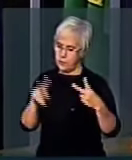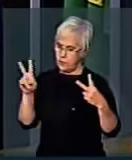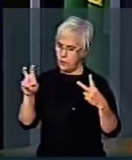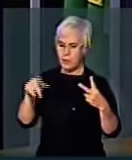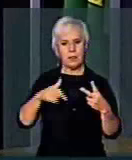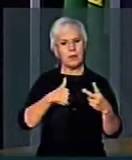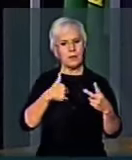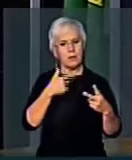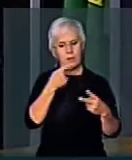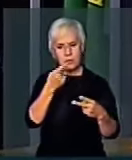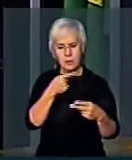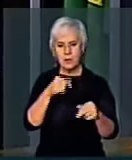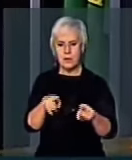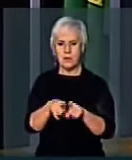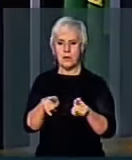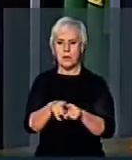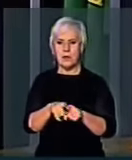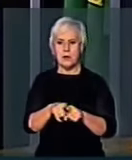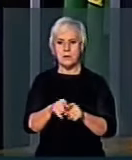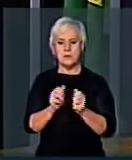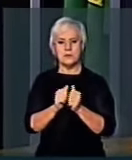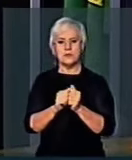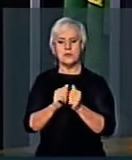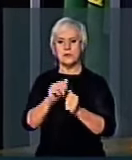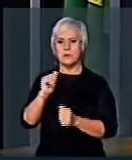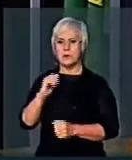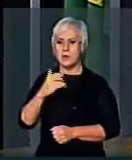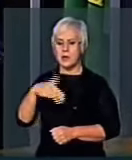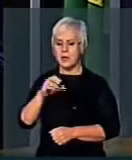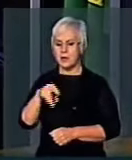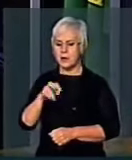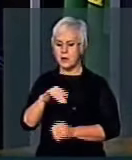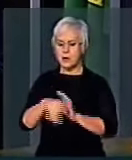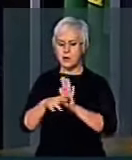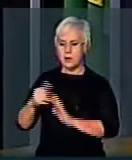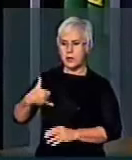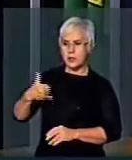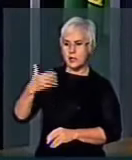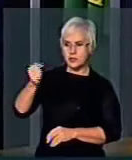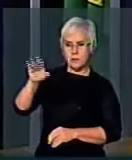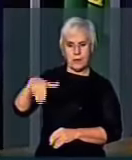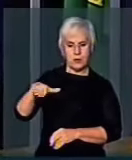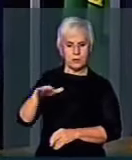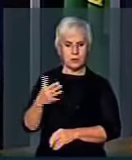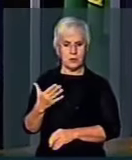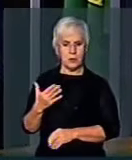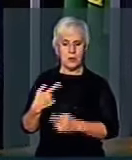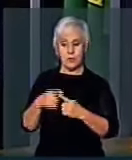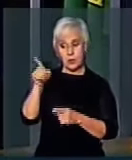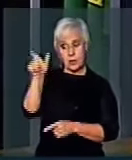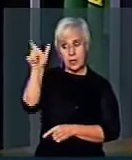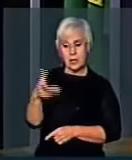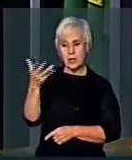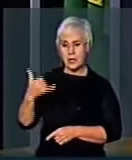ao qual me coaduno, em parte, com o candidato Aécio Neves, é a redução da maioridade penal. Por que em parte? Porque ele quer a